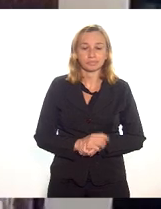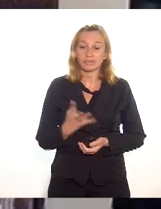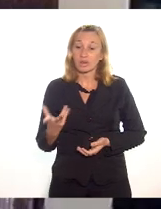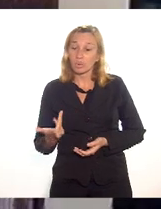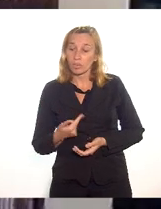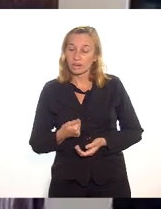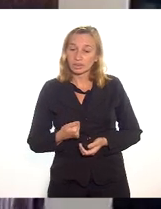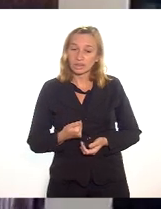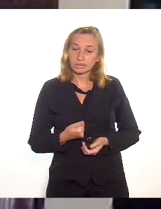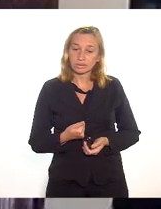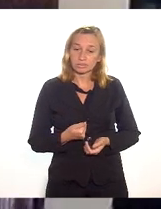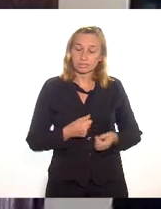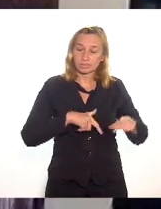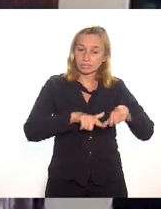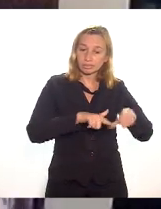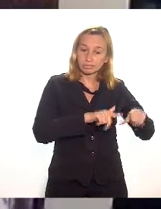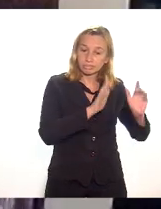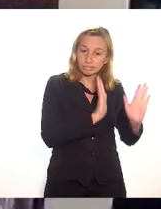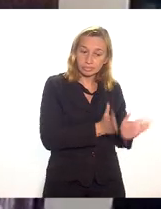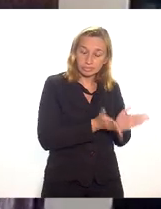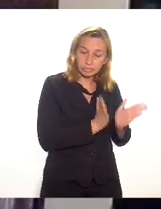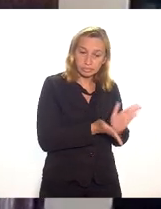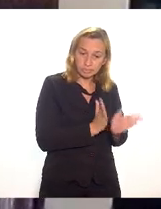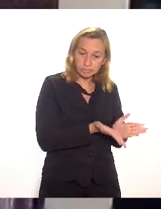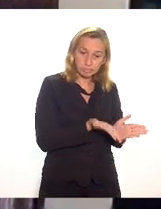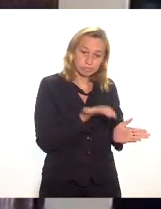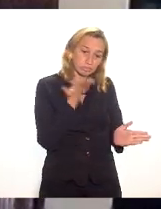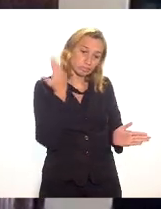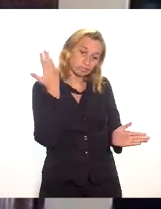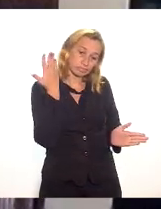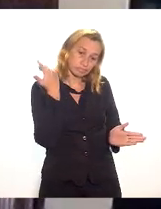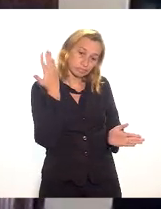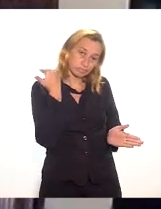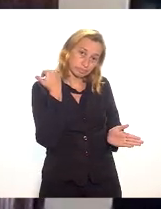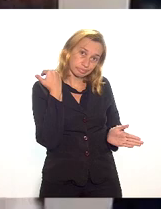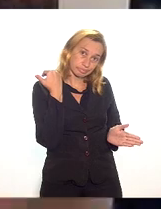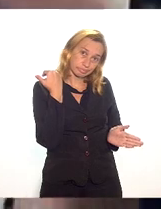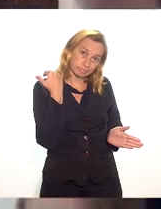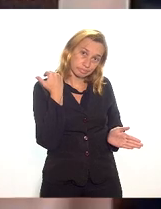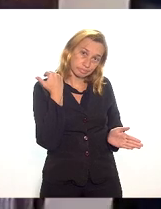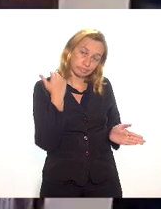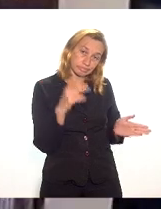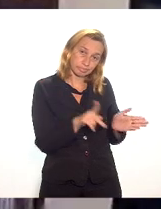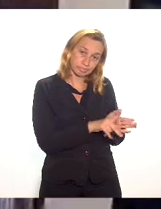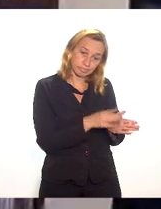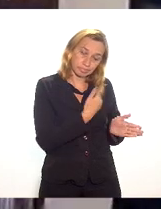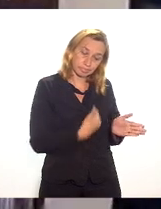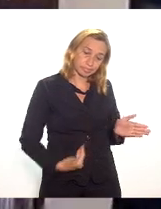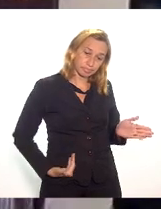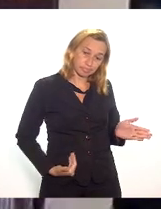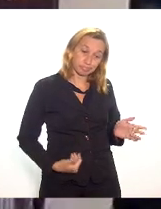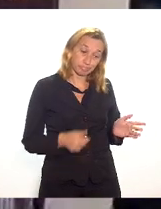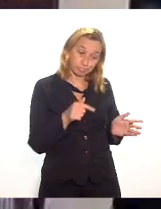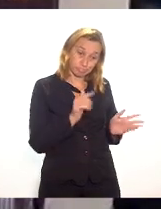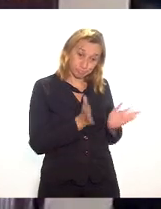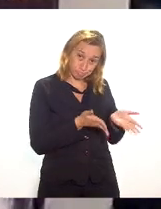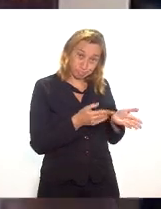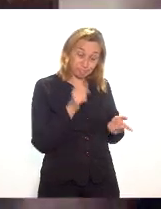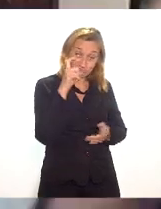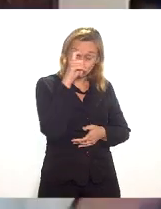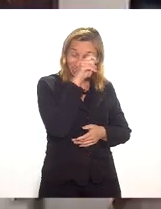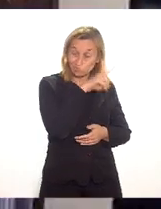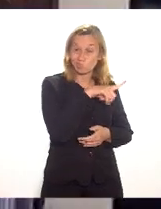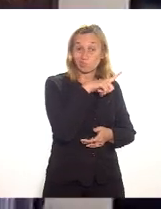má qualidade, a acessibilidade cada vez mais dificultada,